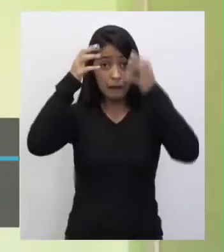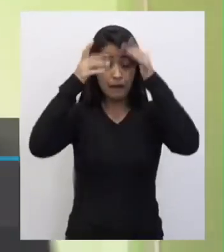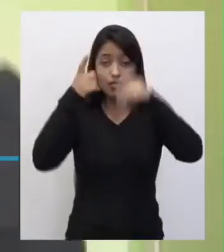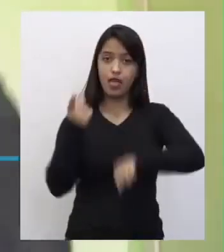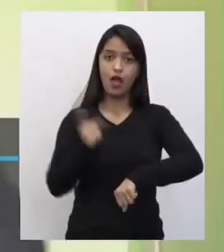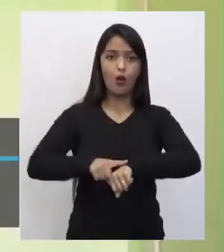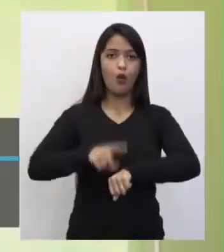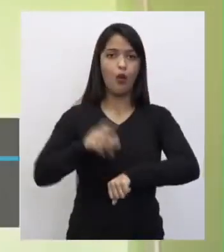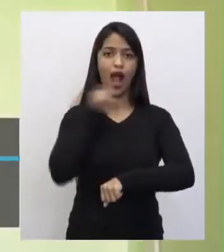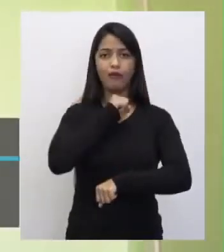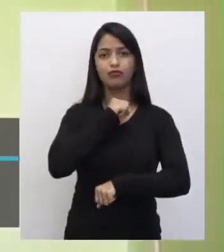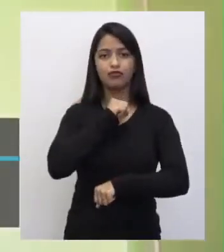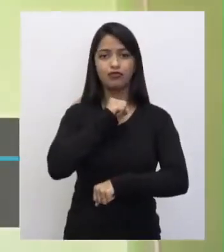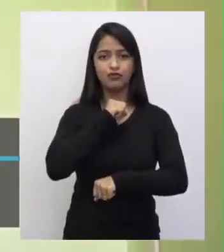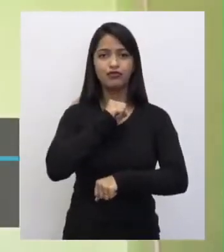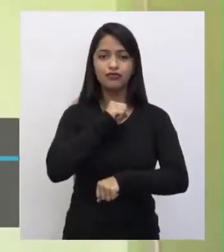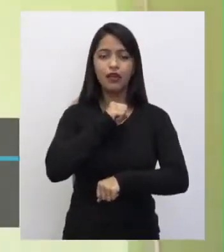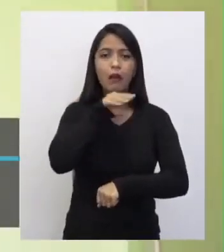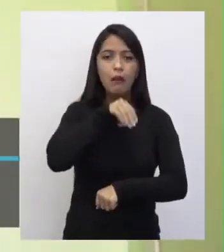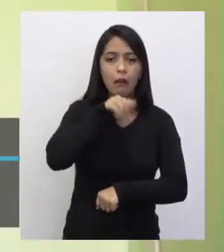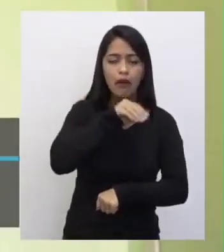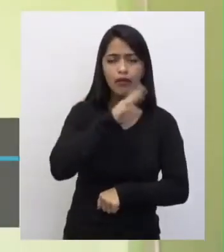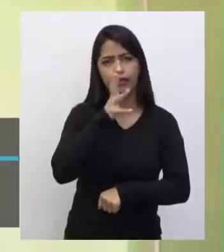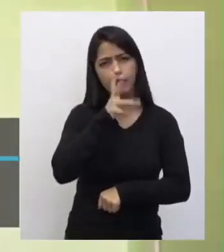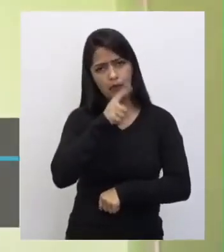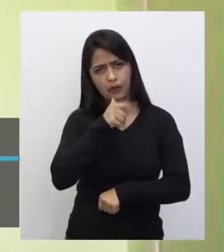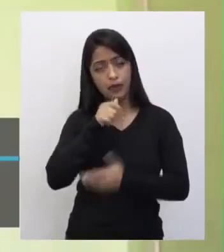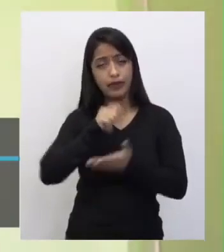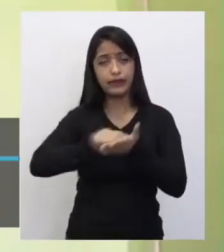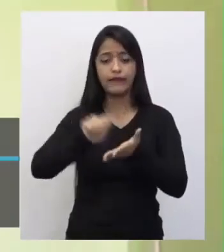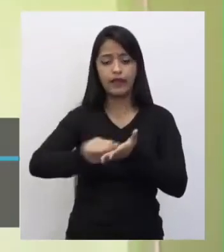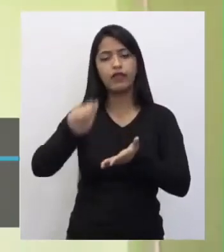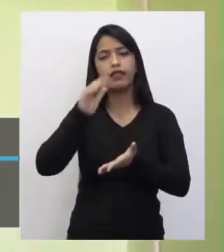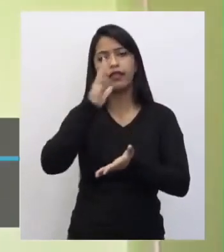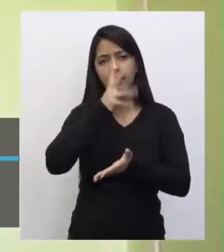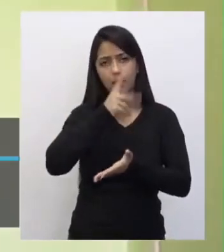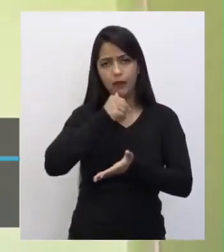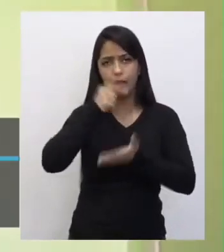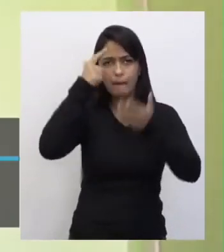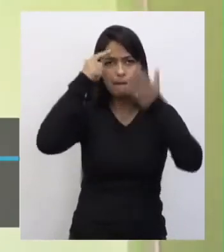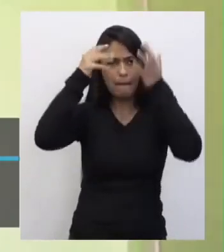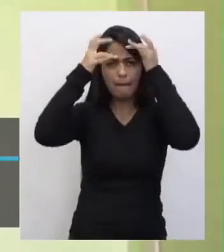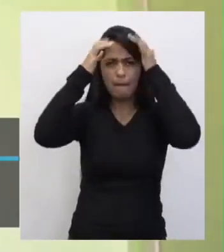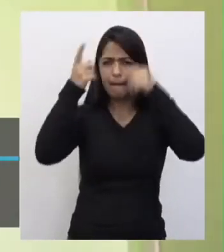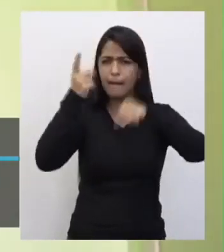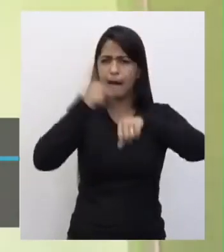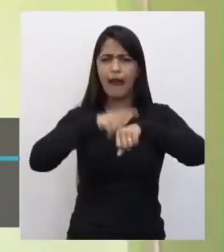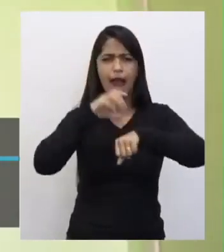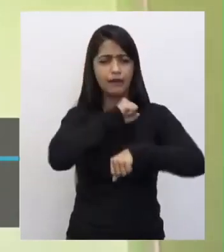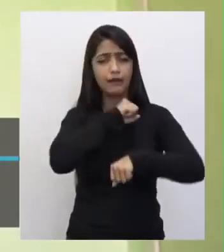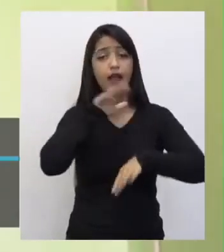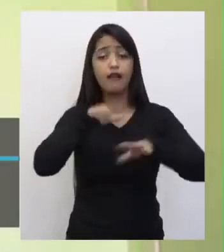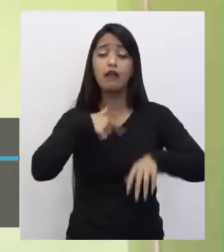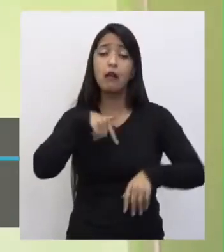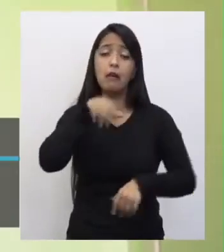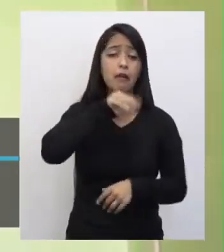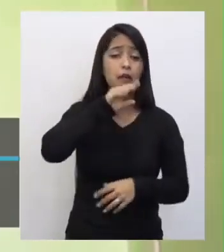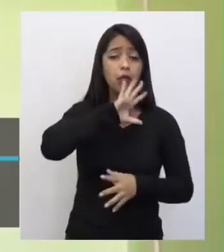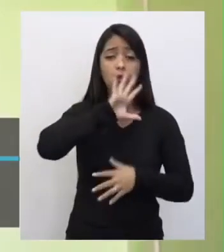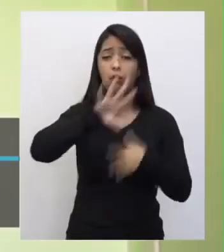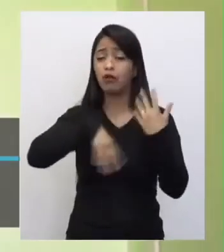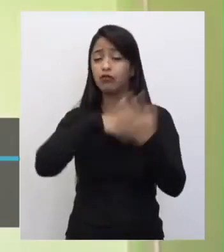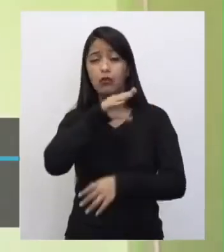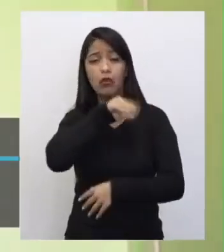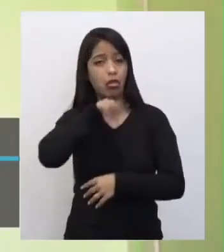do que a forma como a gente fala ou até escreve, né? Por isso que muitas vezes a gente tá falando, até se enrola para falar, acaba